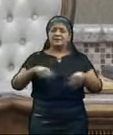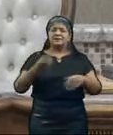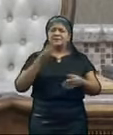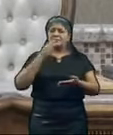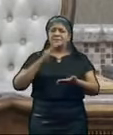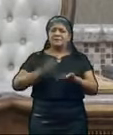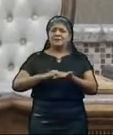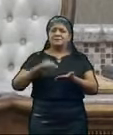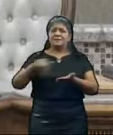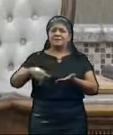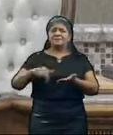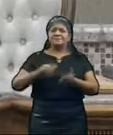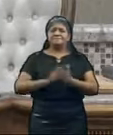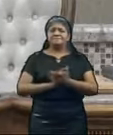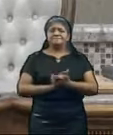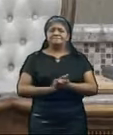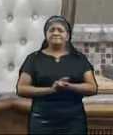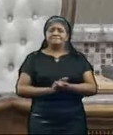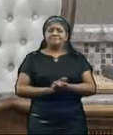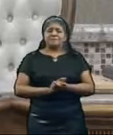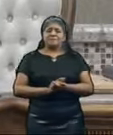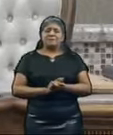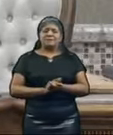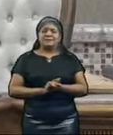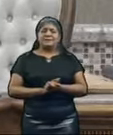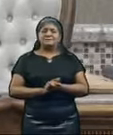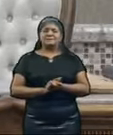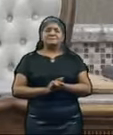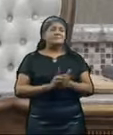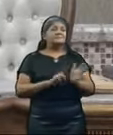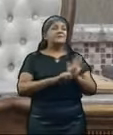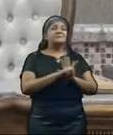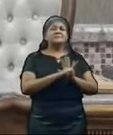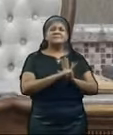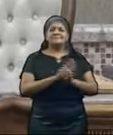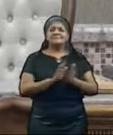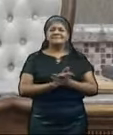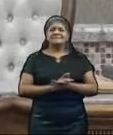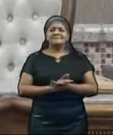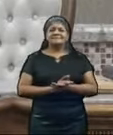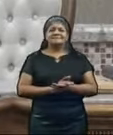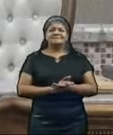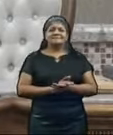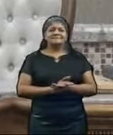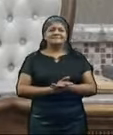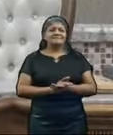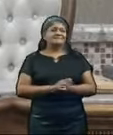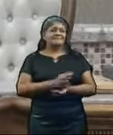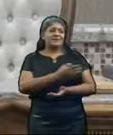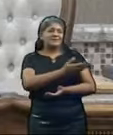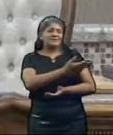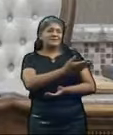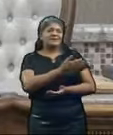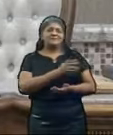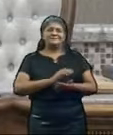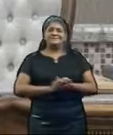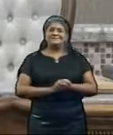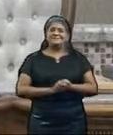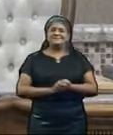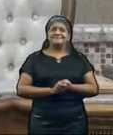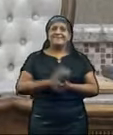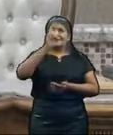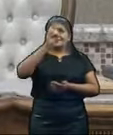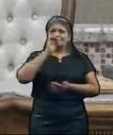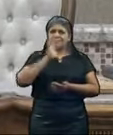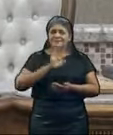para sua igreja de origem onde eles estavam Ah tá lá tá bem muito bem Deus